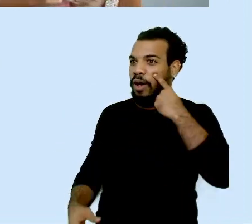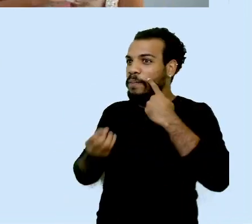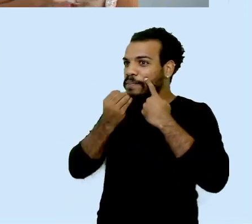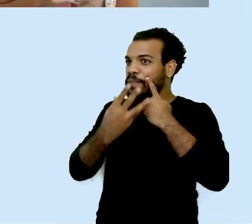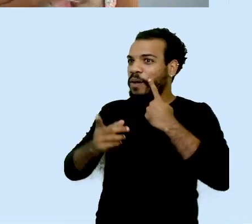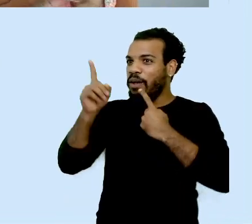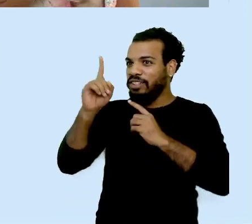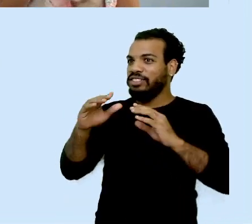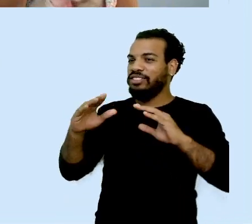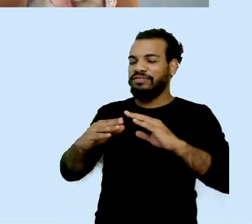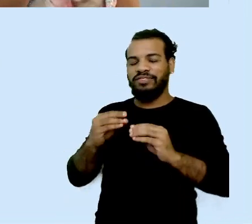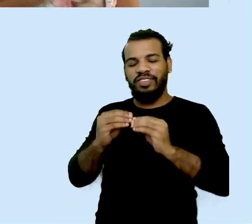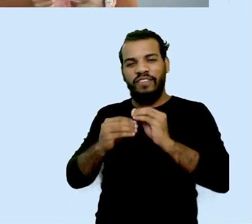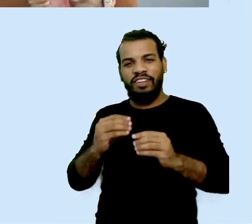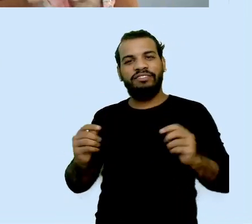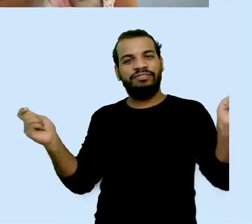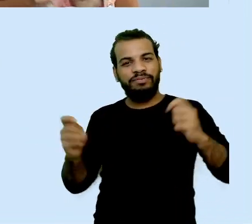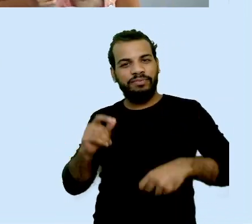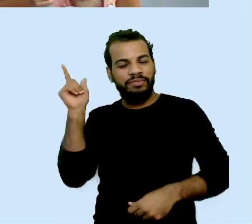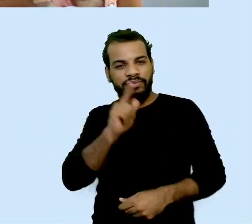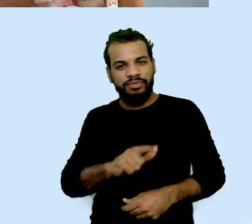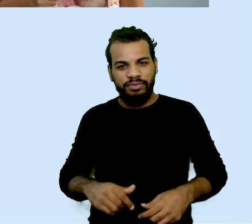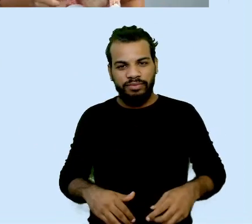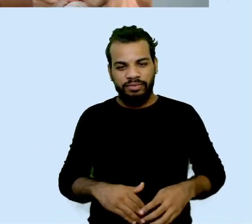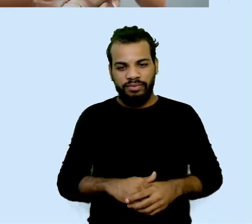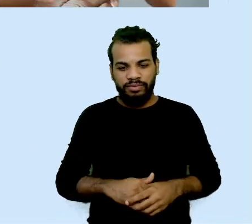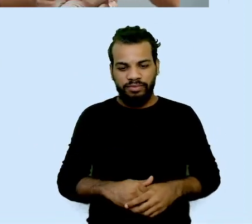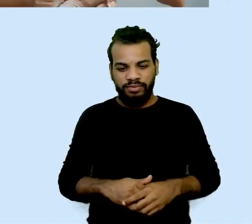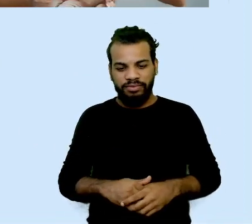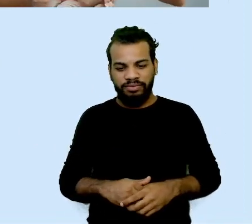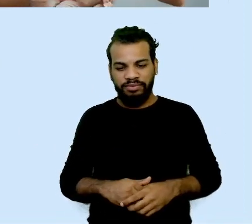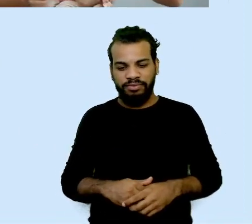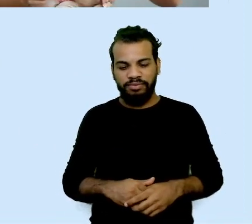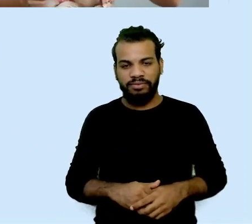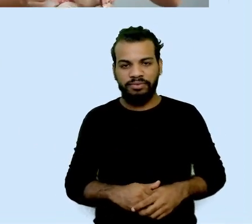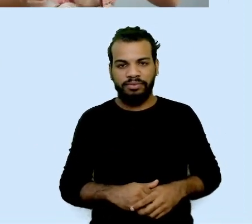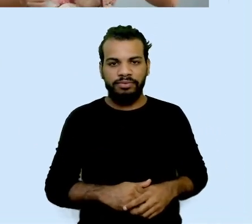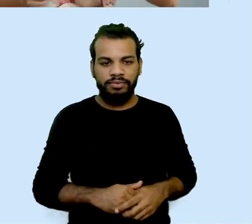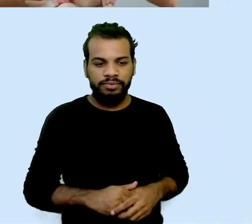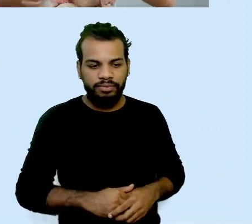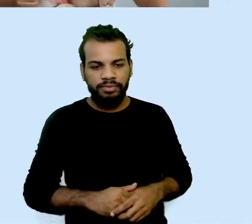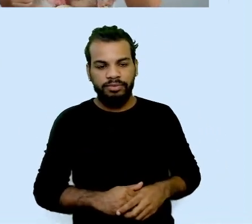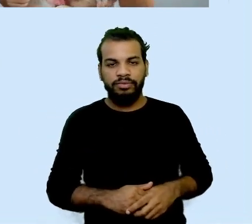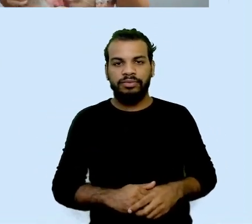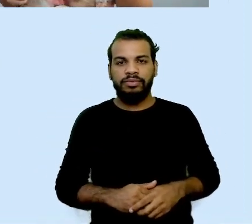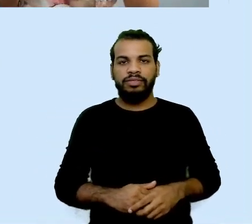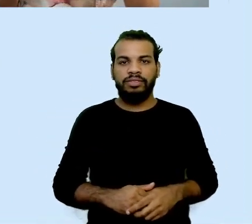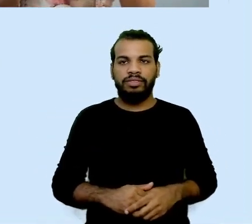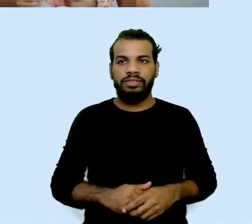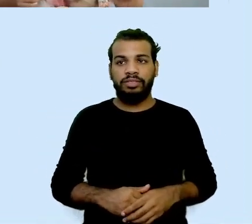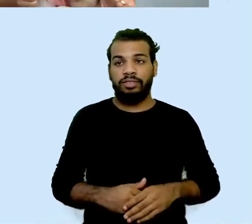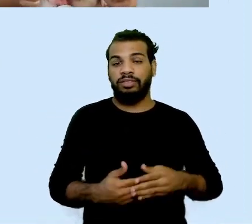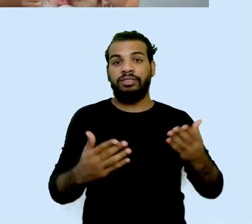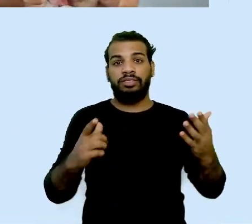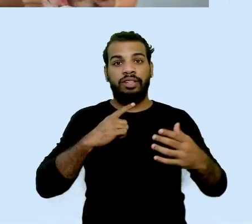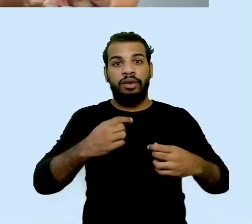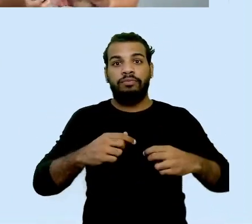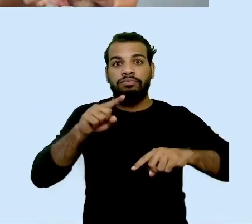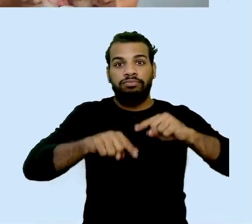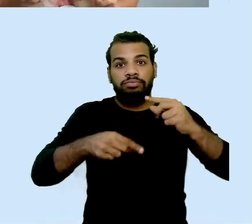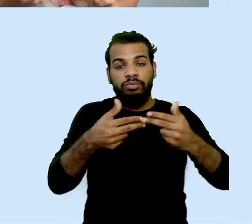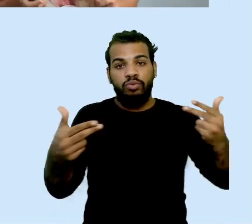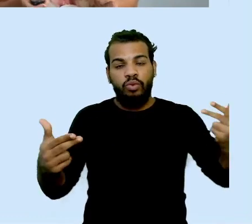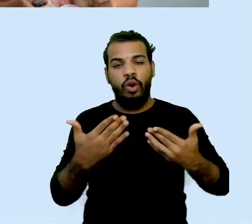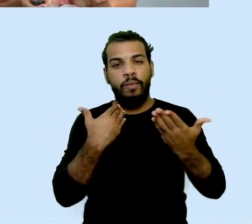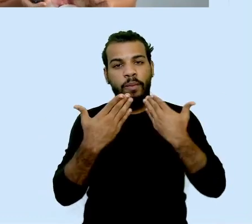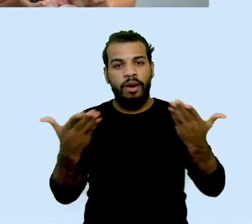nossa radionovela. Vou colocar esse desafio para vocês. E aí então você consegue ilustrar todos esses elementos que a gente está conversando